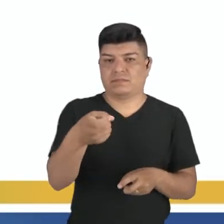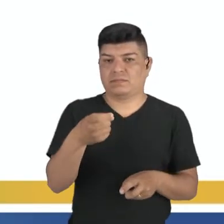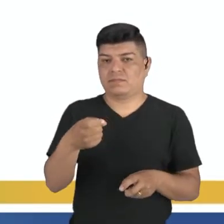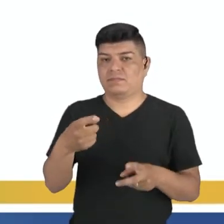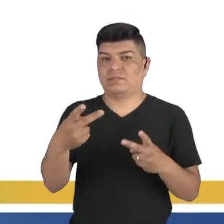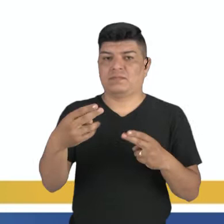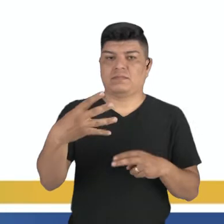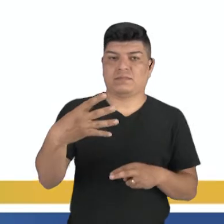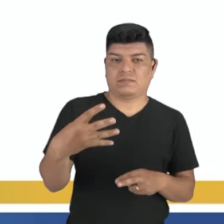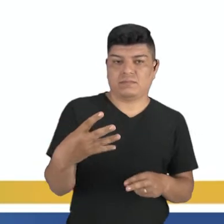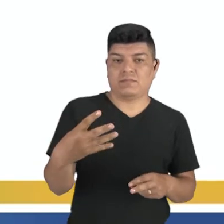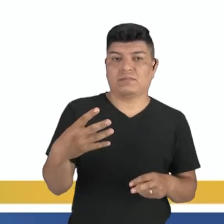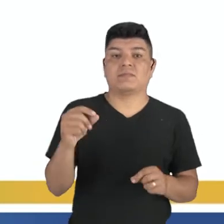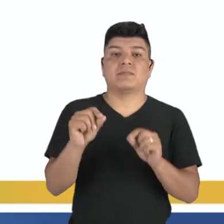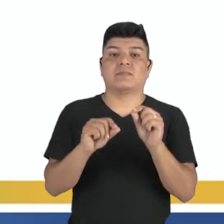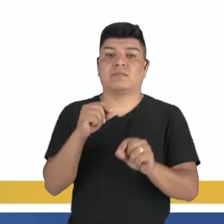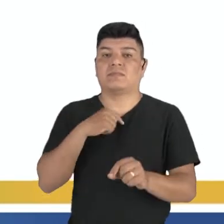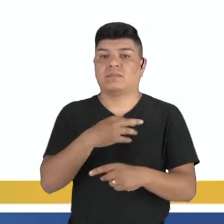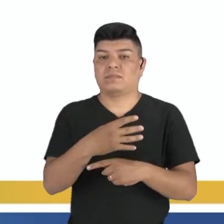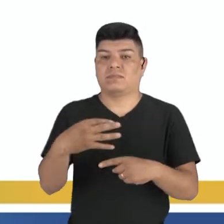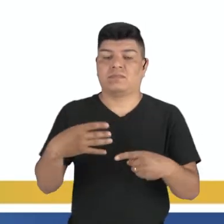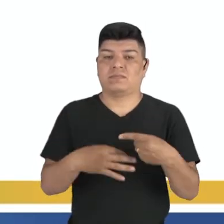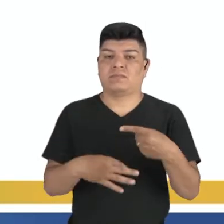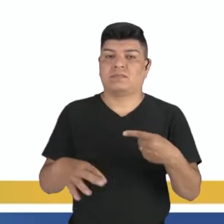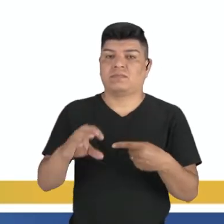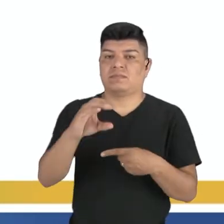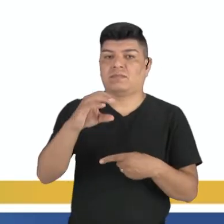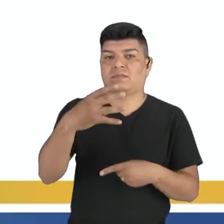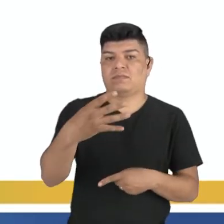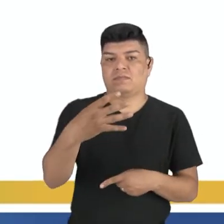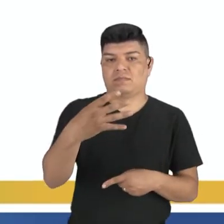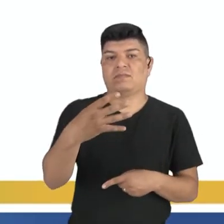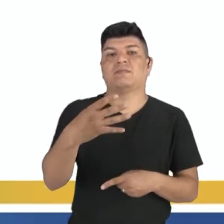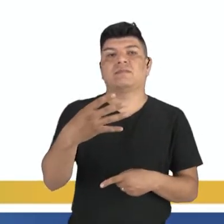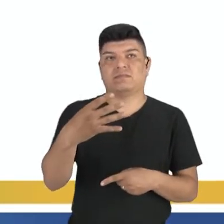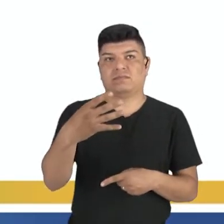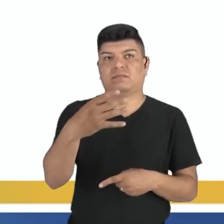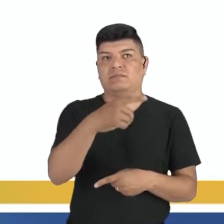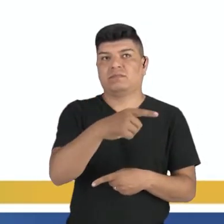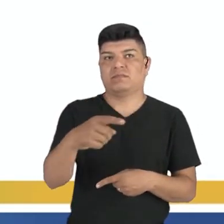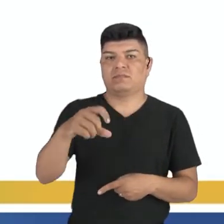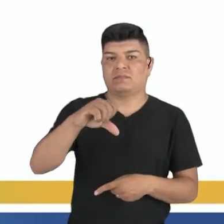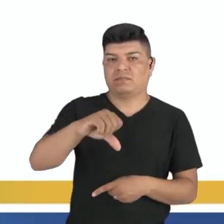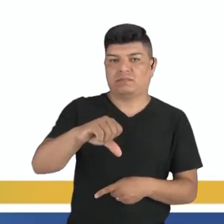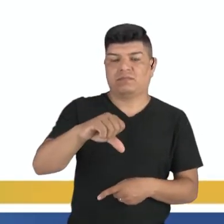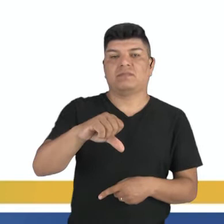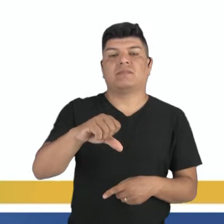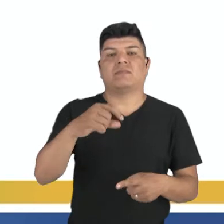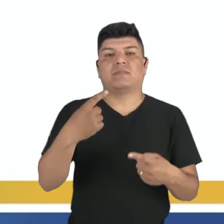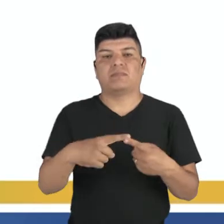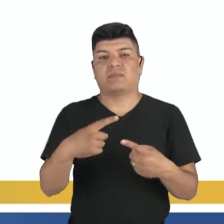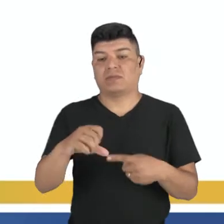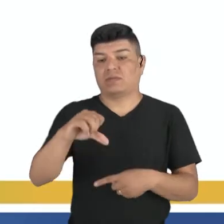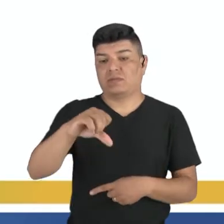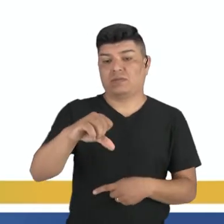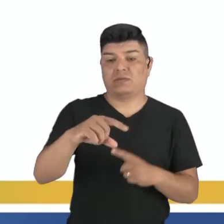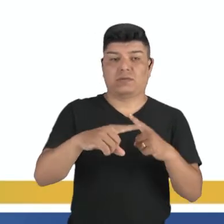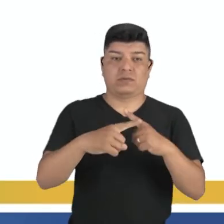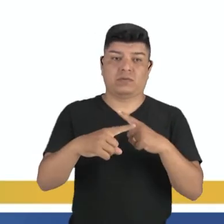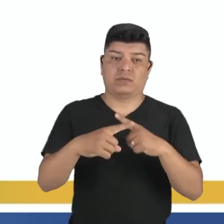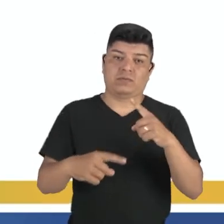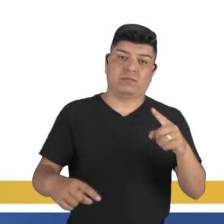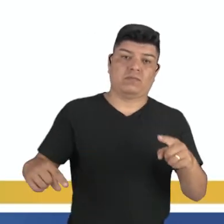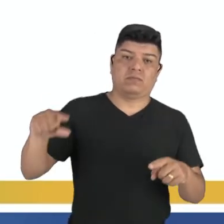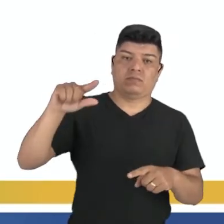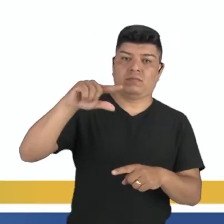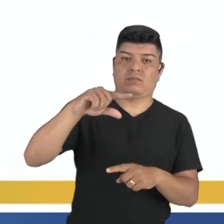a 4 nos trará uma fração igual a 4 nonos, né? Aí para o valor de x, já que esse 9 que está multiplicando